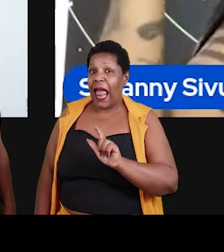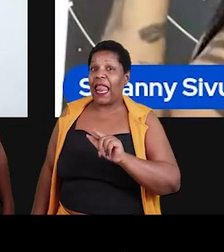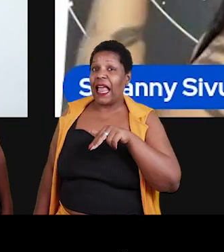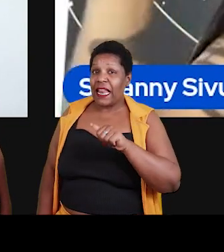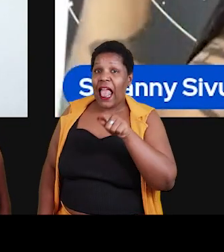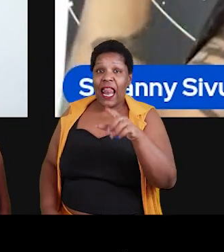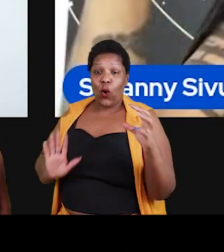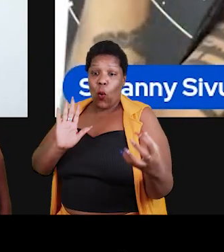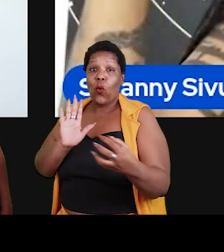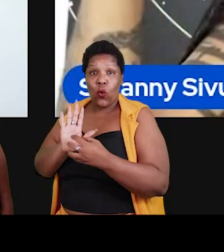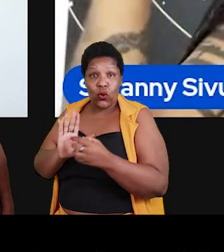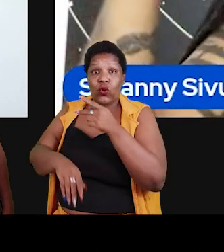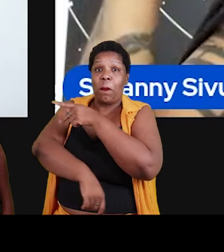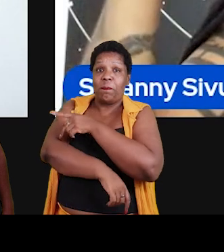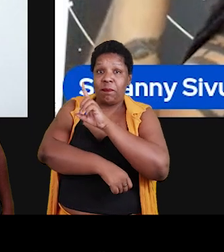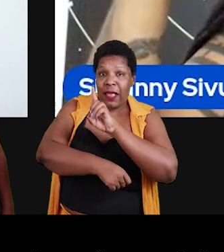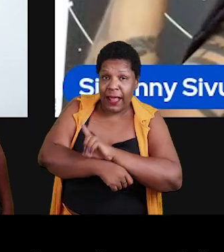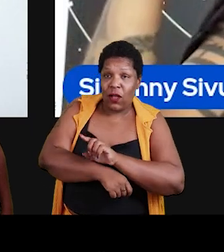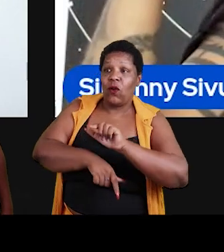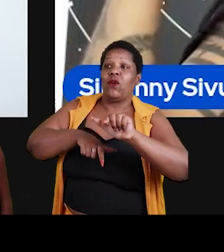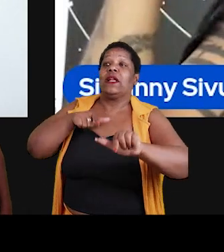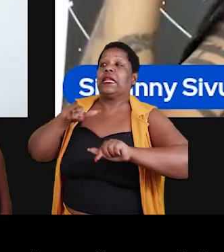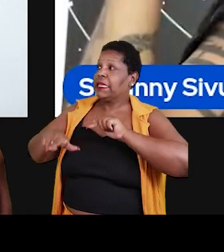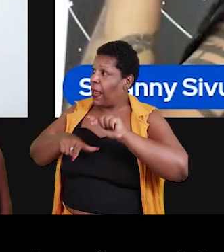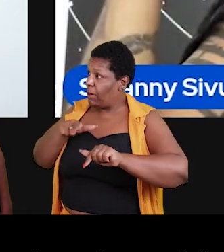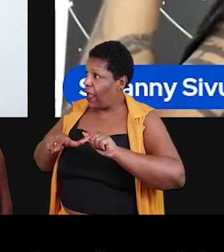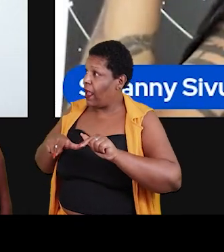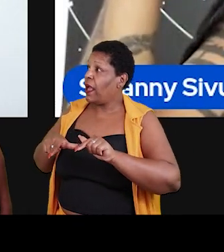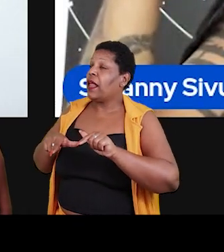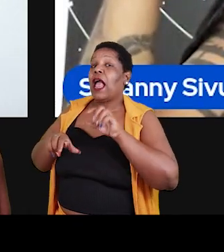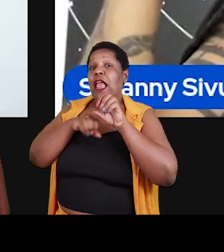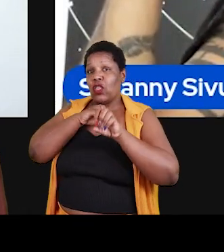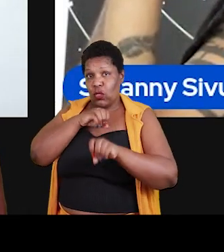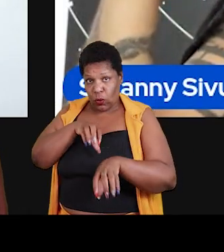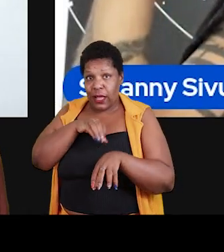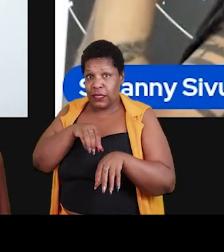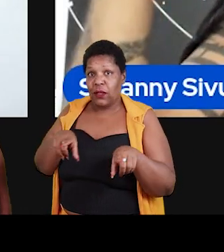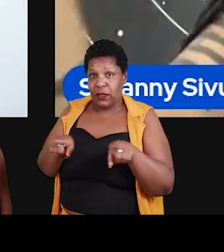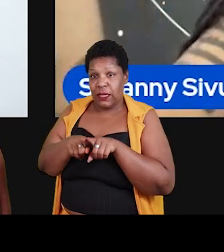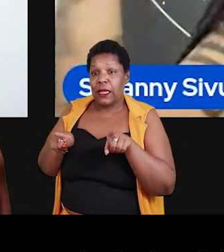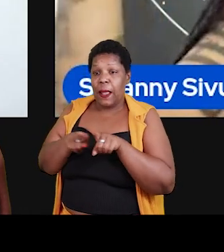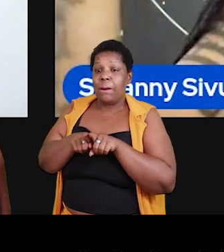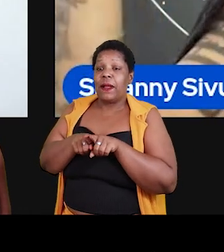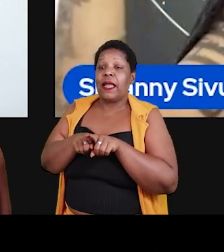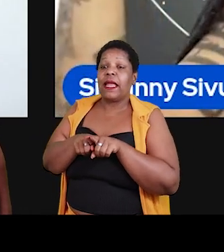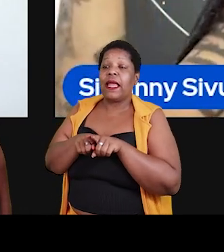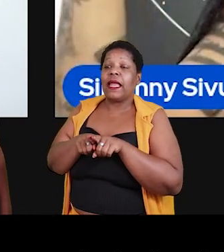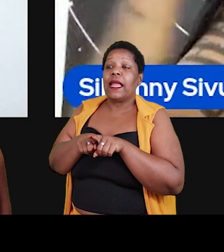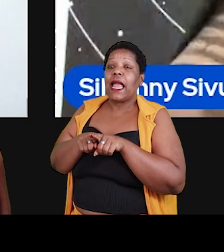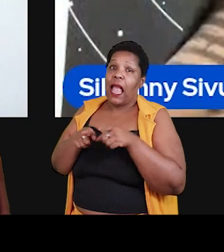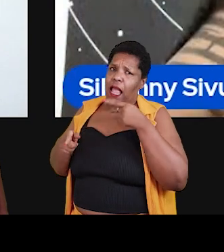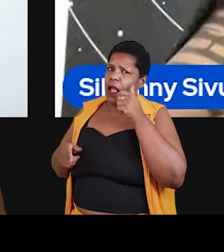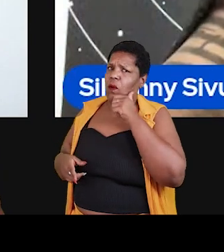que é concursada, que trabalha com educação também, e isso